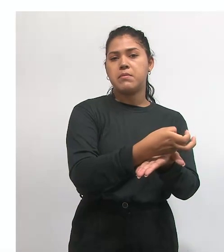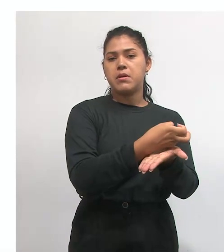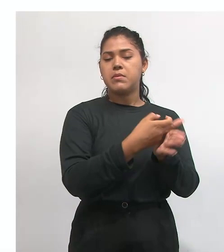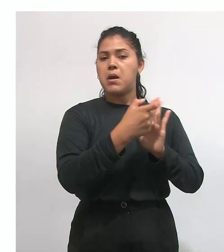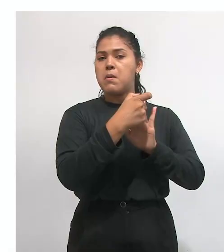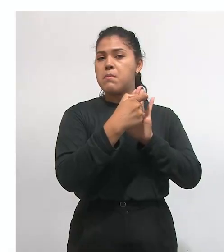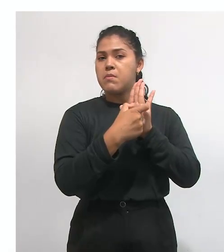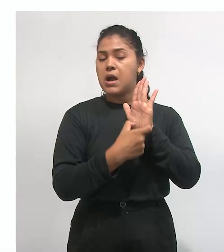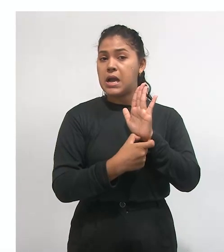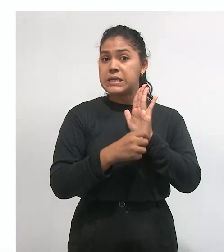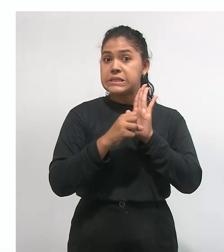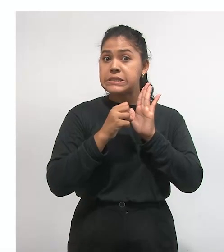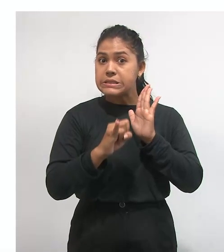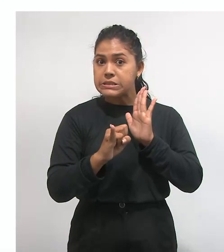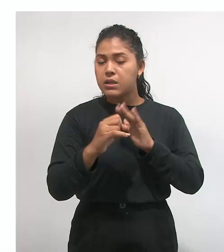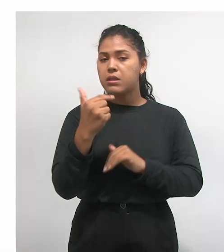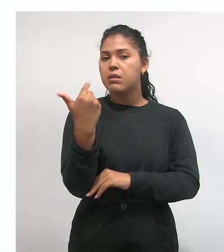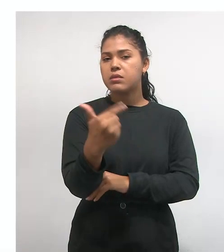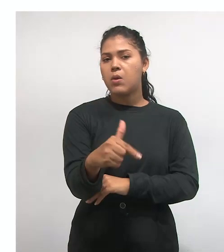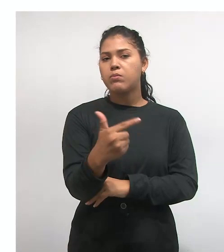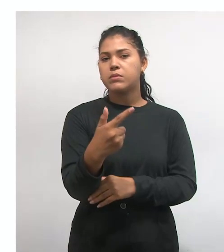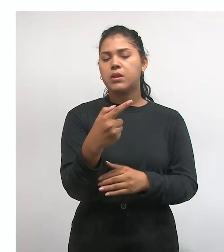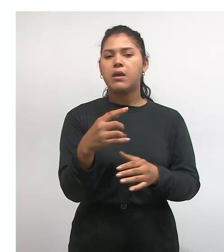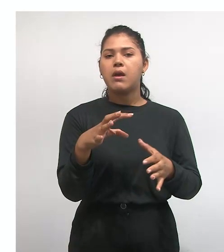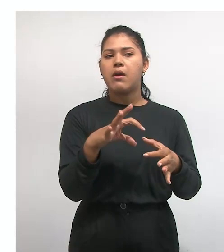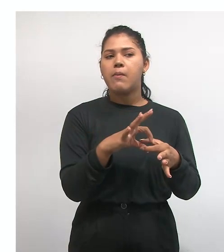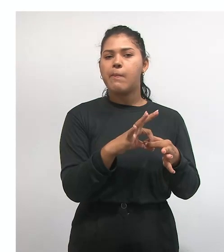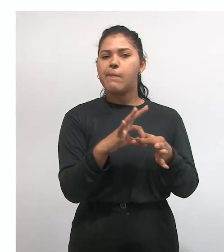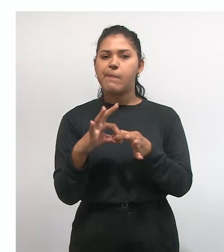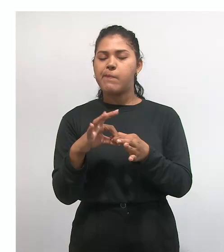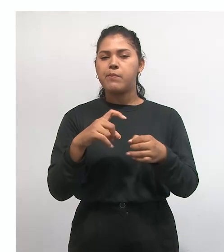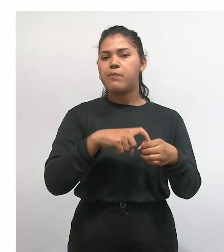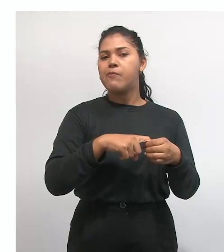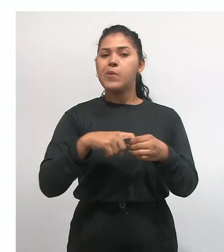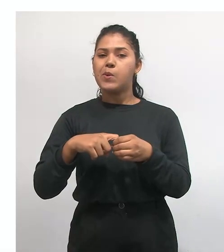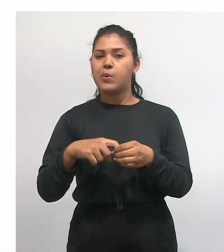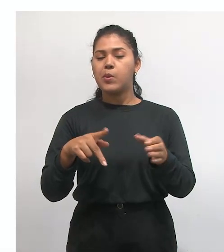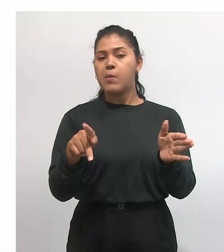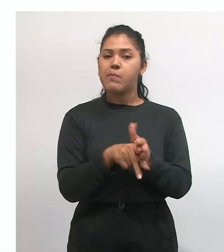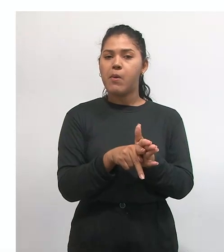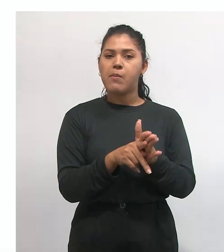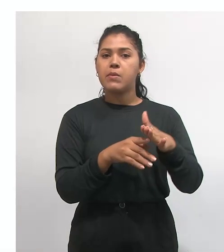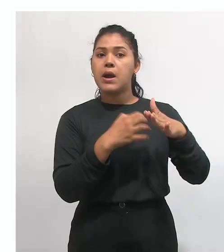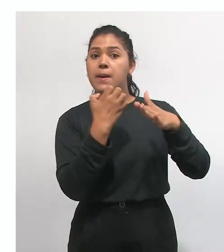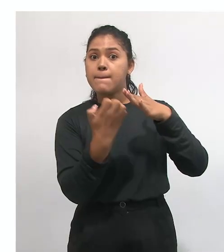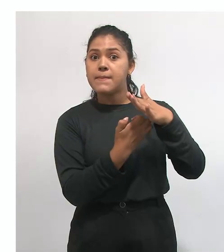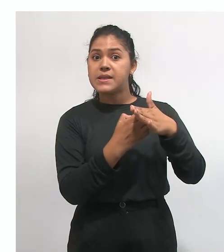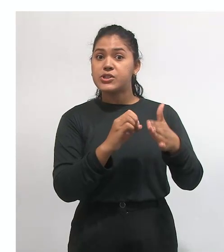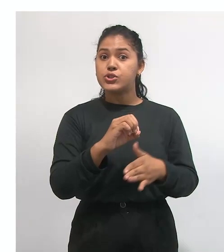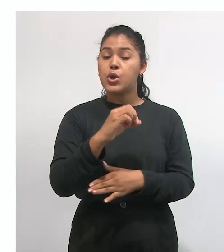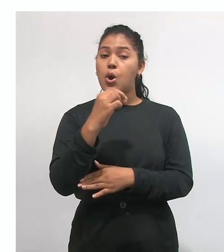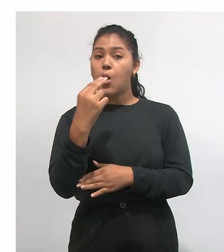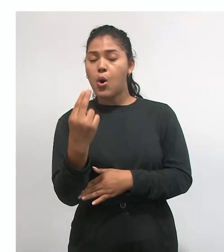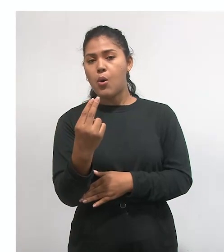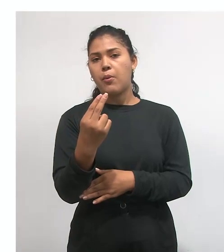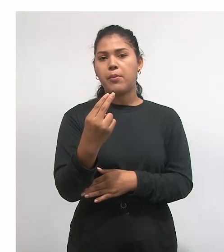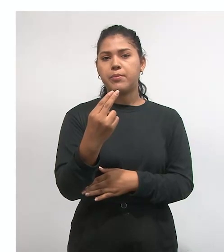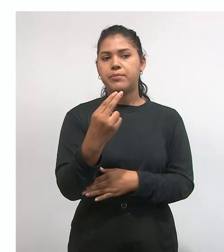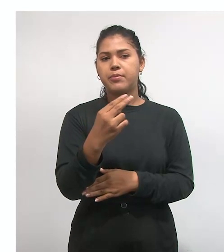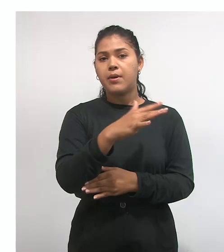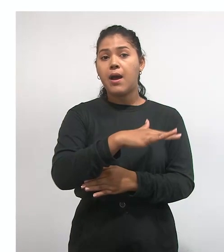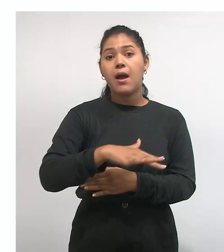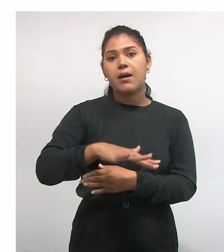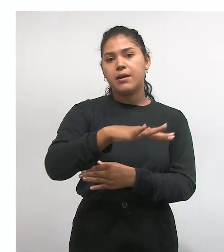com o fato gerador, conforme o artigo 121, lá em seu parágrafo único, inciso 2º, e também no artigo 128